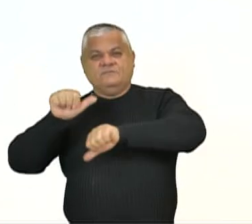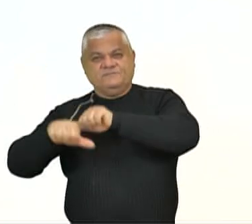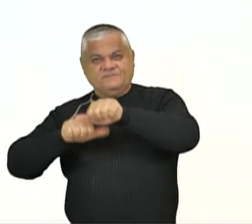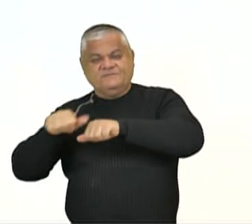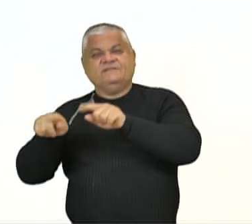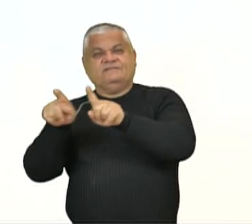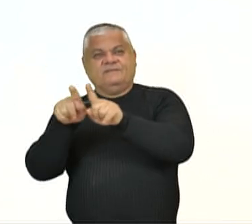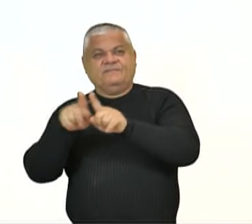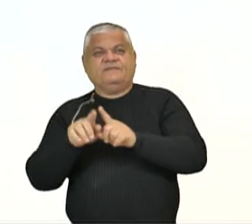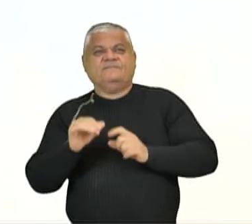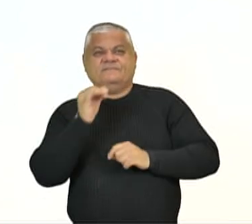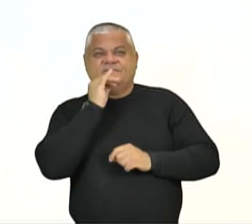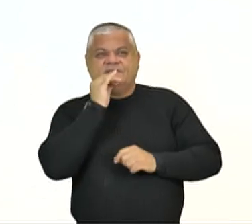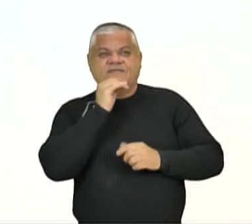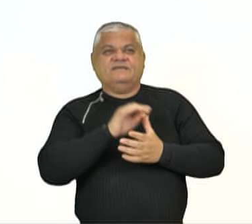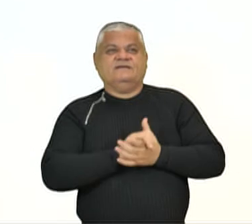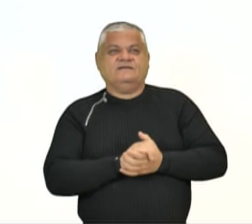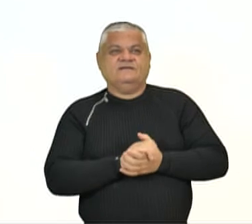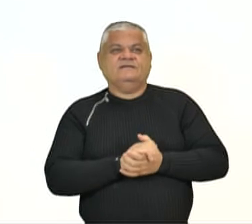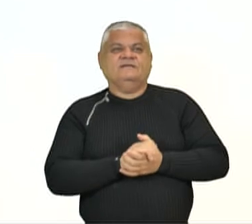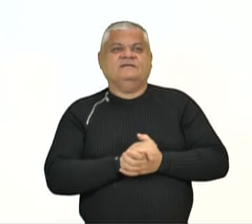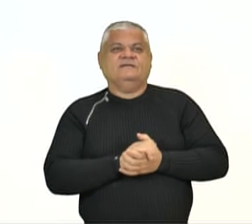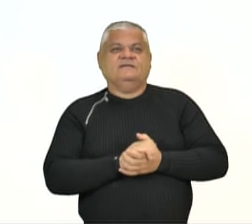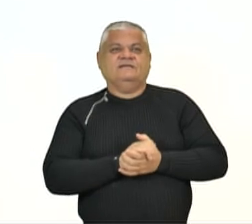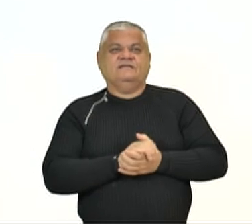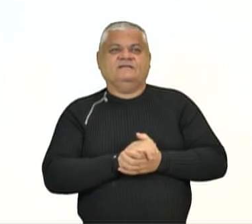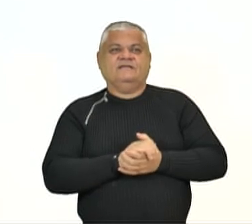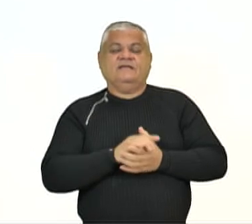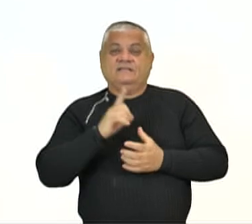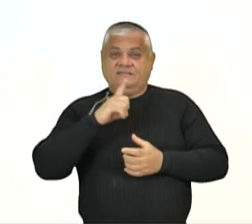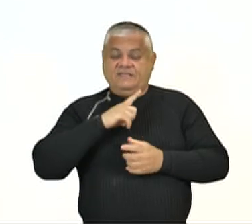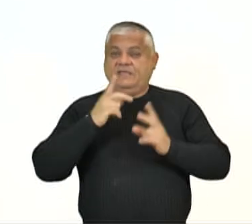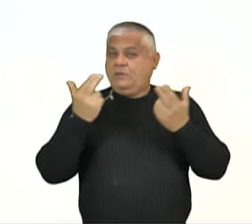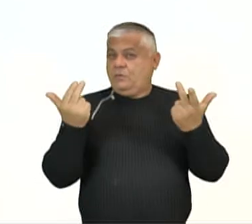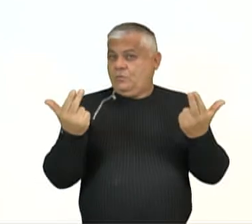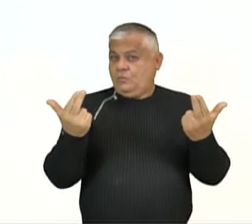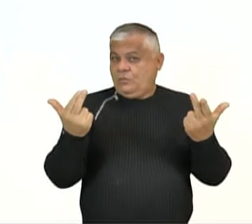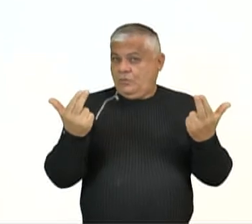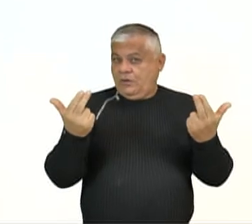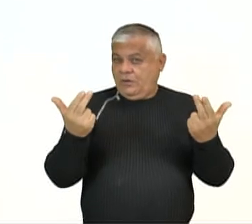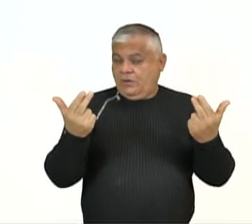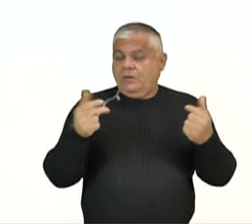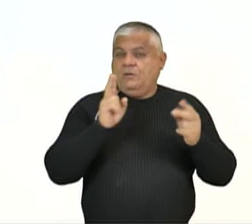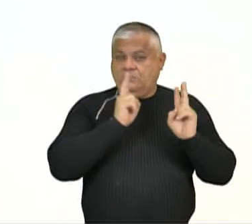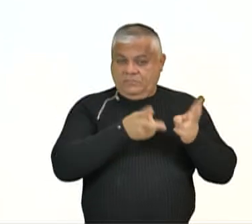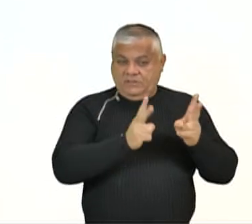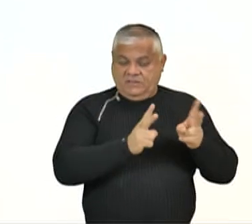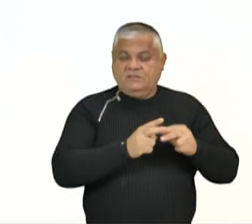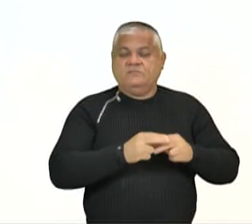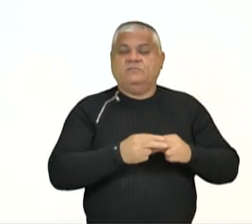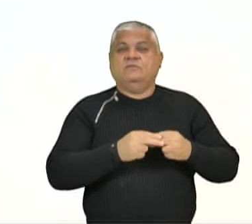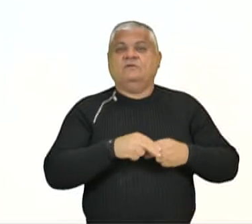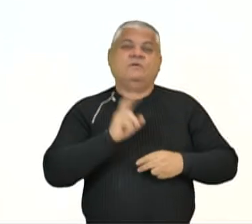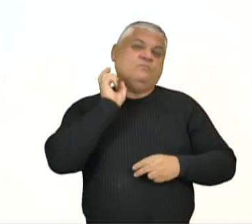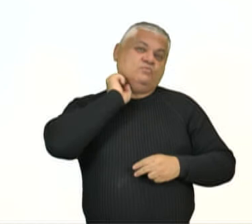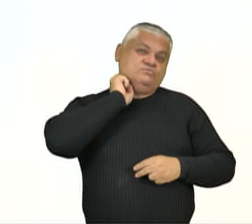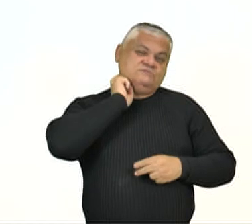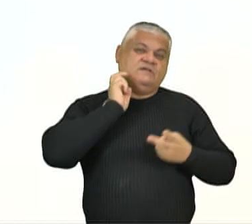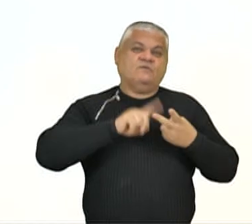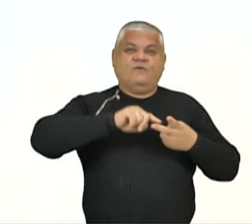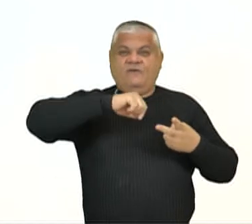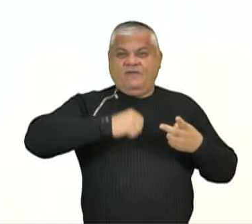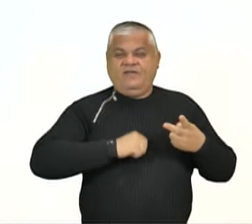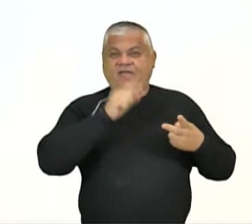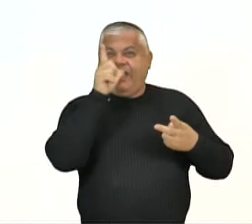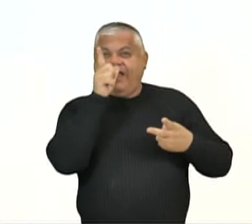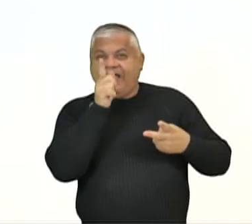Os exemplos, aqui a gente tem na homologia, que é a mesma função e a mesma origem, asa de morcego e de ave, e